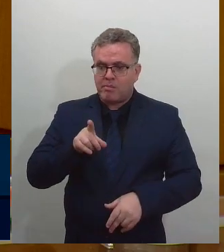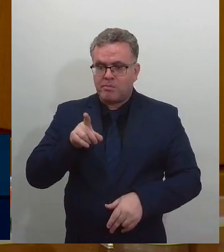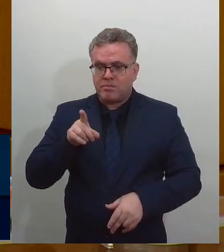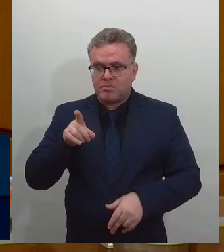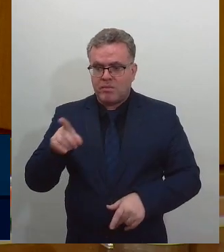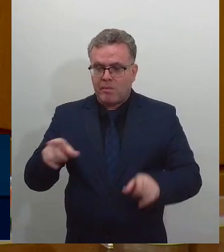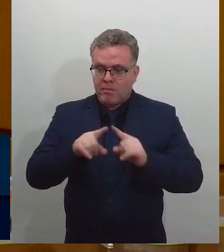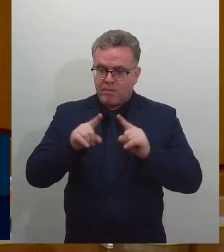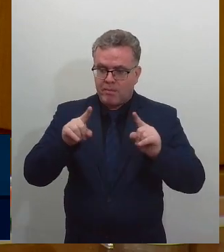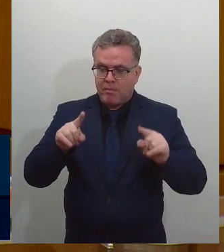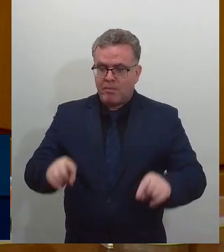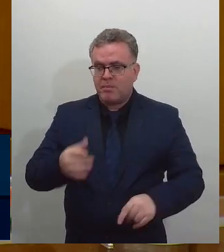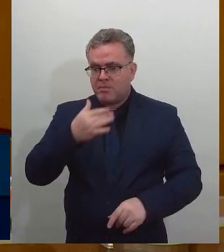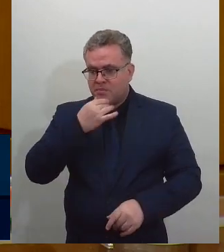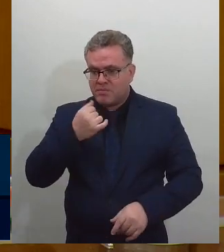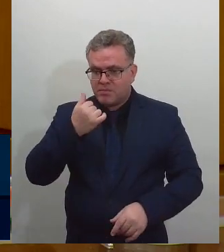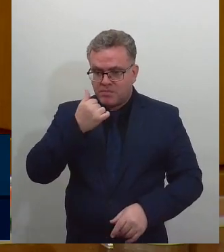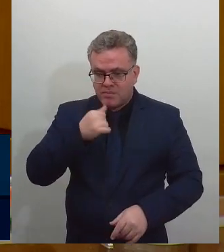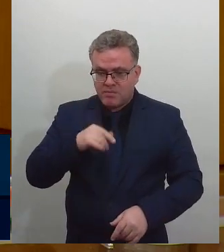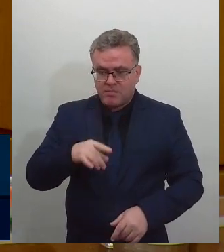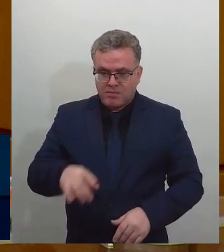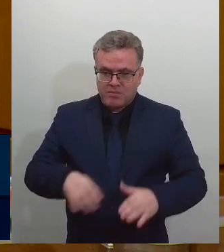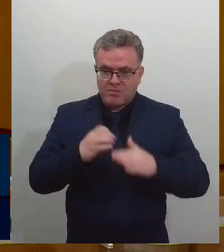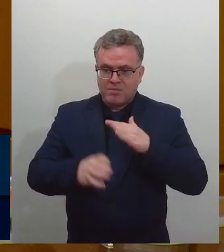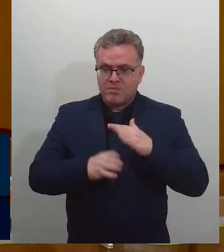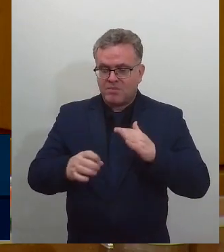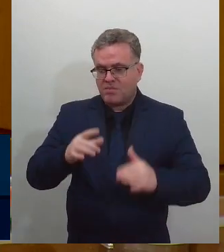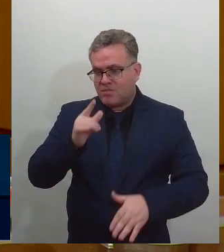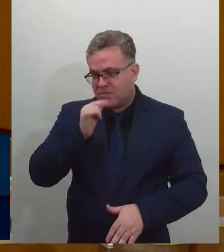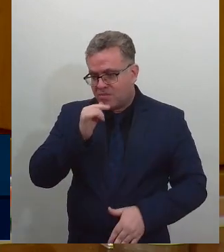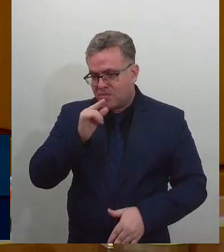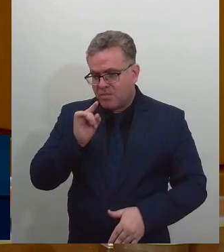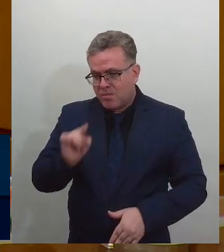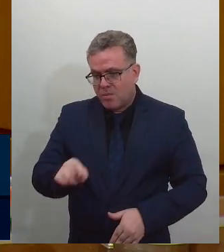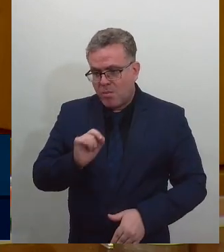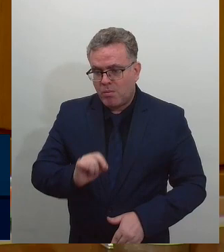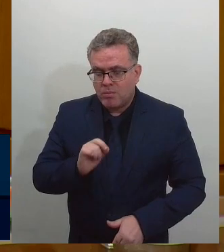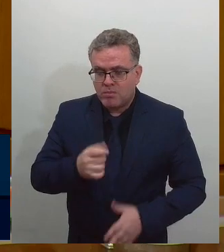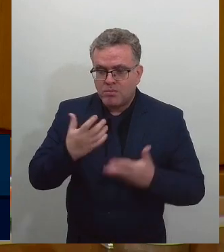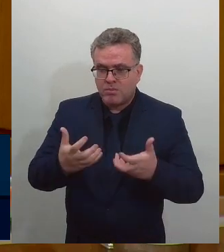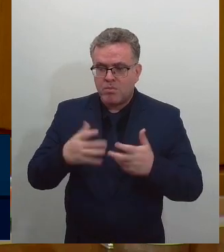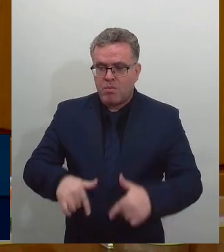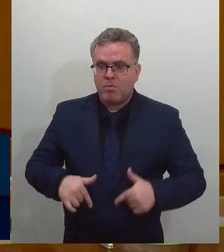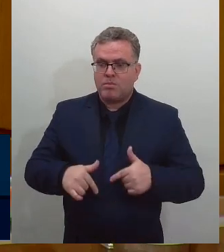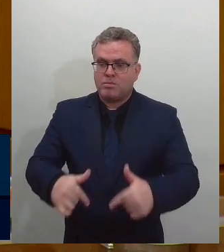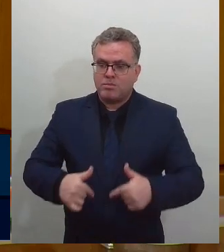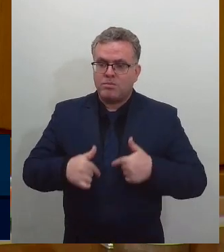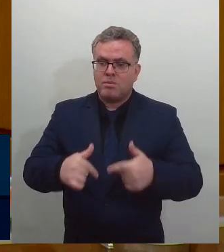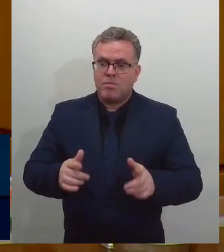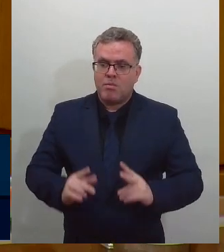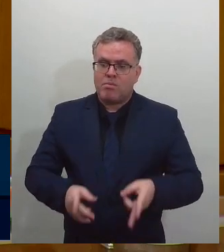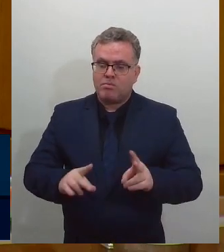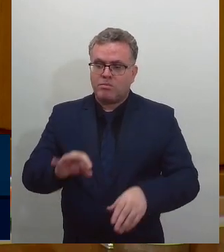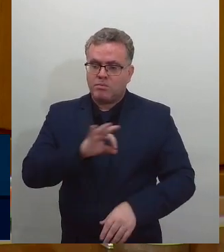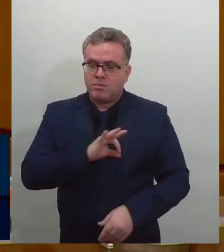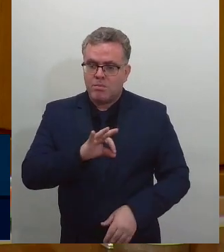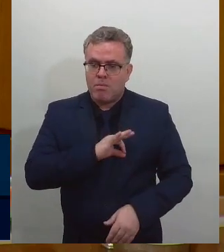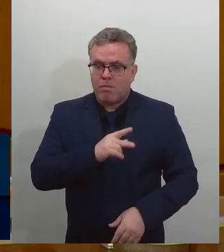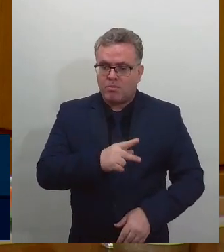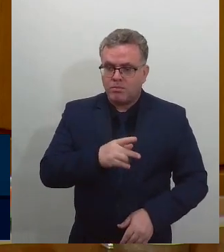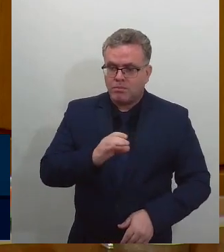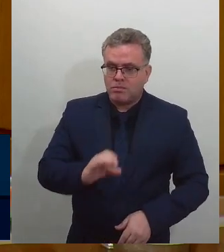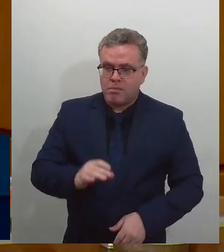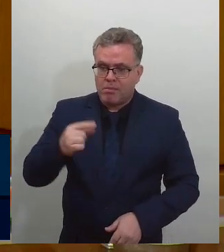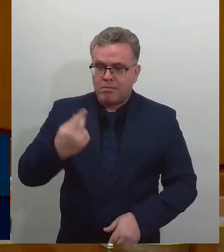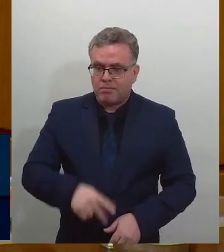da DESO. Quero reforçar a luta das e dos policiais civis do nosso estado, que não